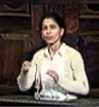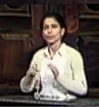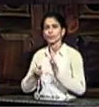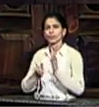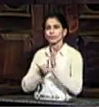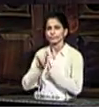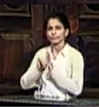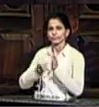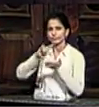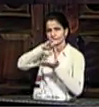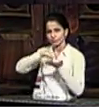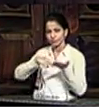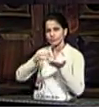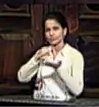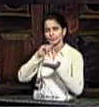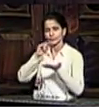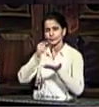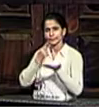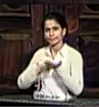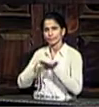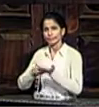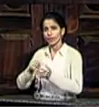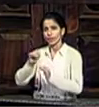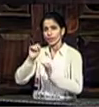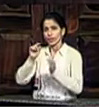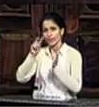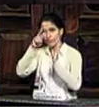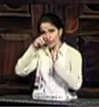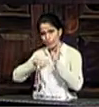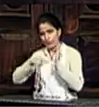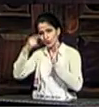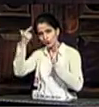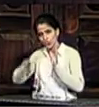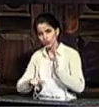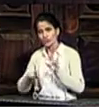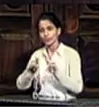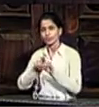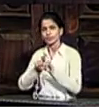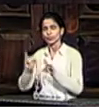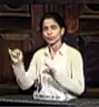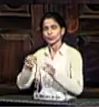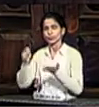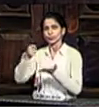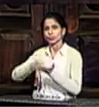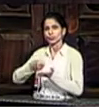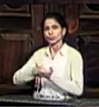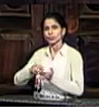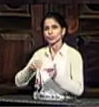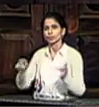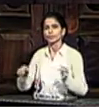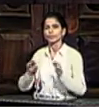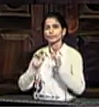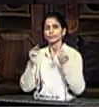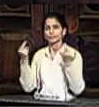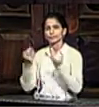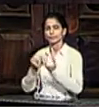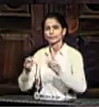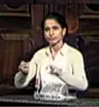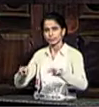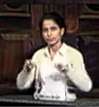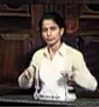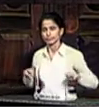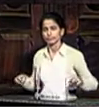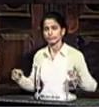de contratos, esse parlamento sugeriu revisão das isenções. As audiências públicas aqui